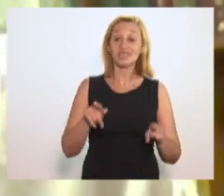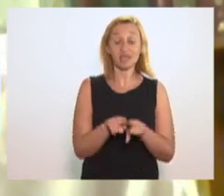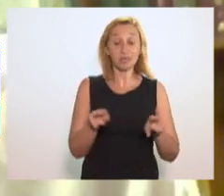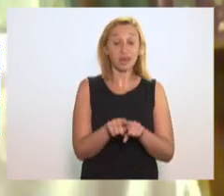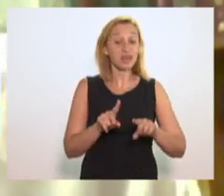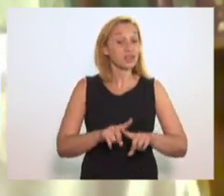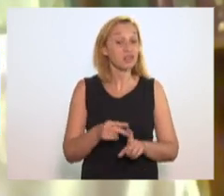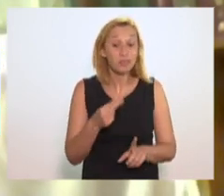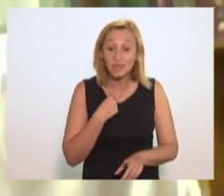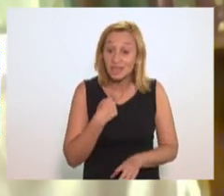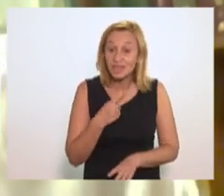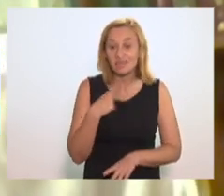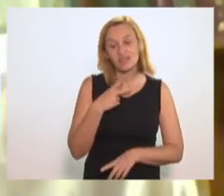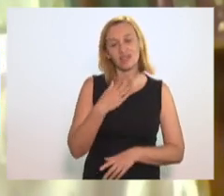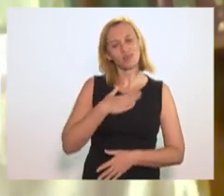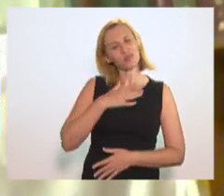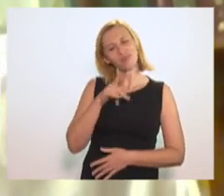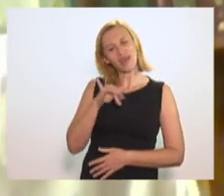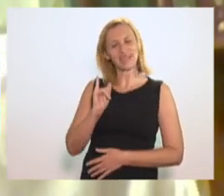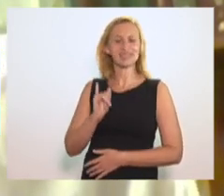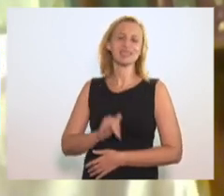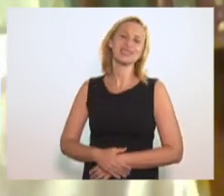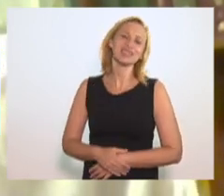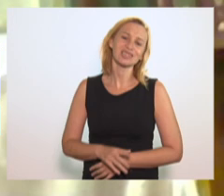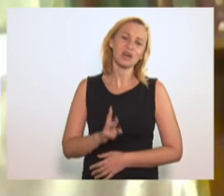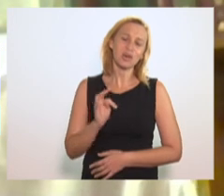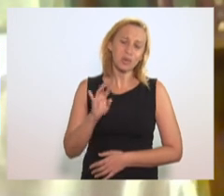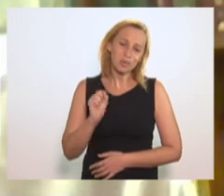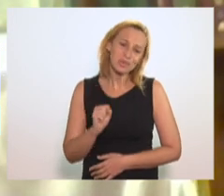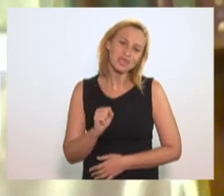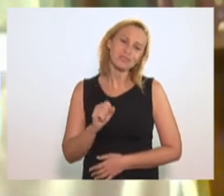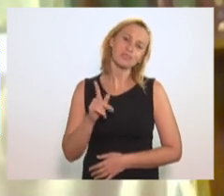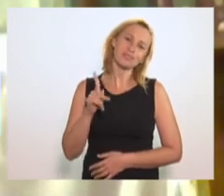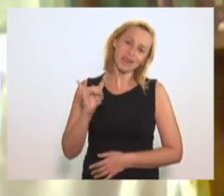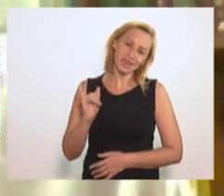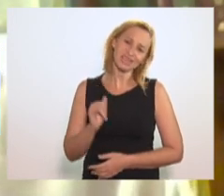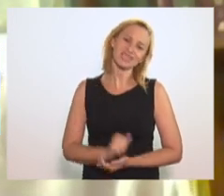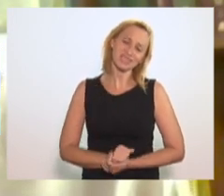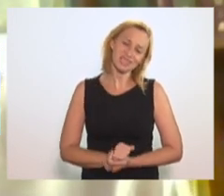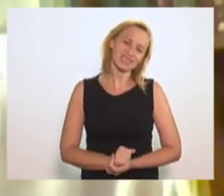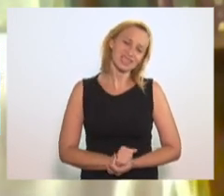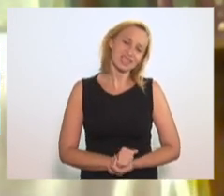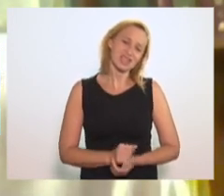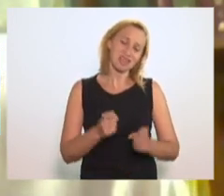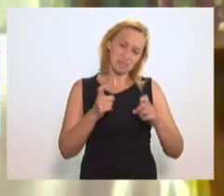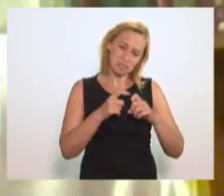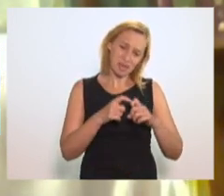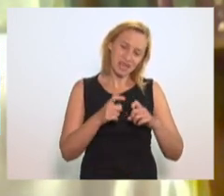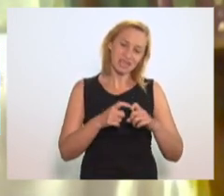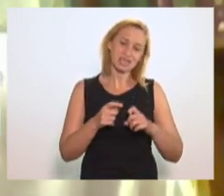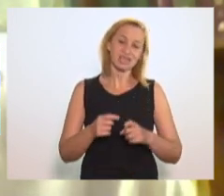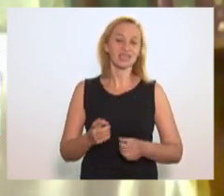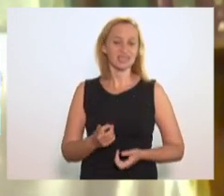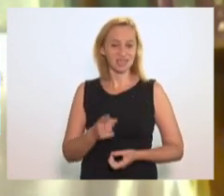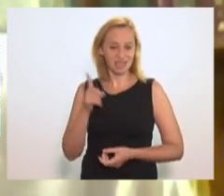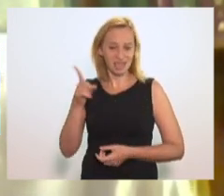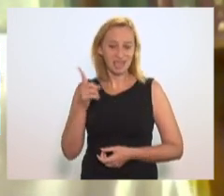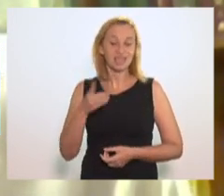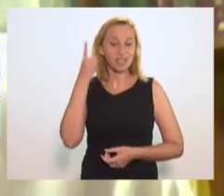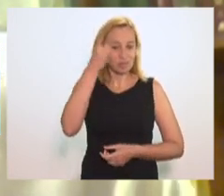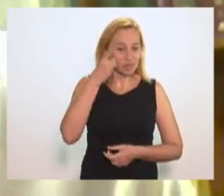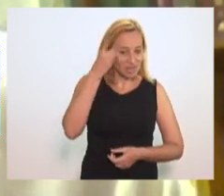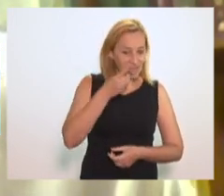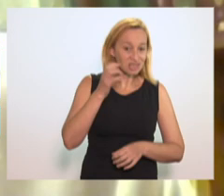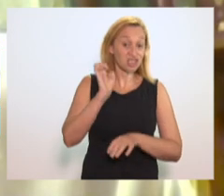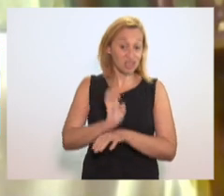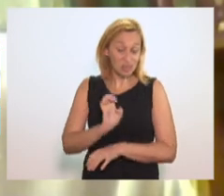deixar de falar do meu pai o Rubens no Tempo pai grande médico que foi deputado estadual constituinte